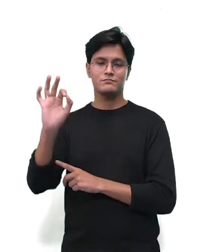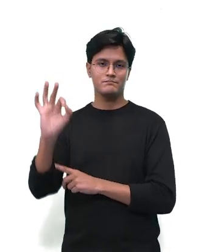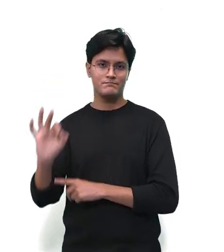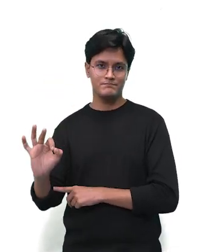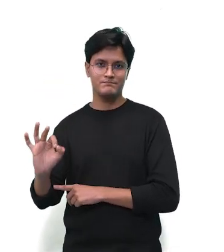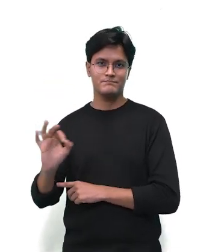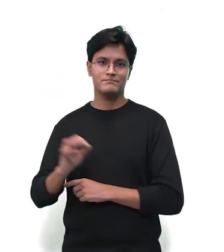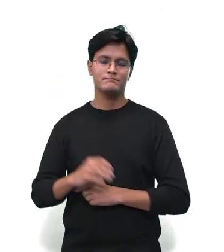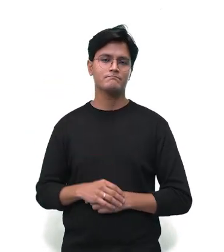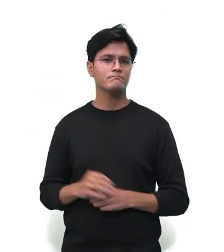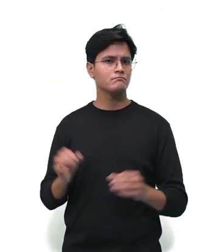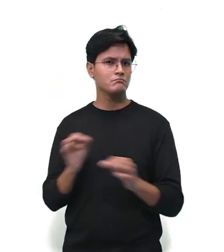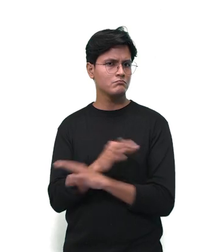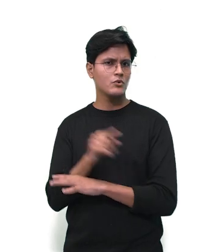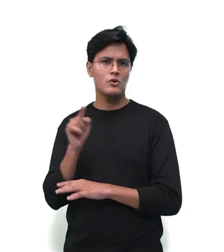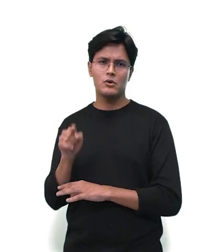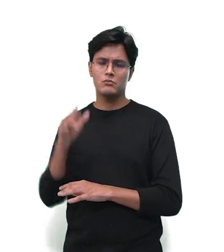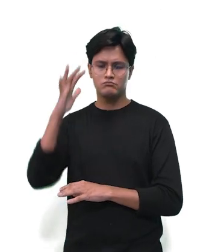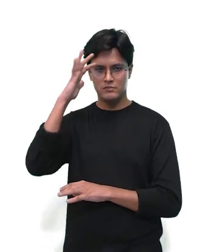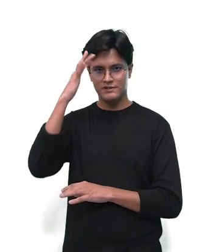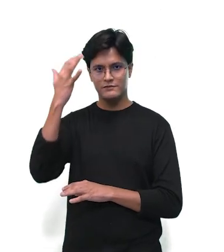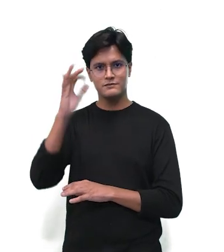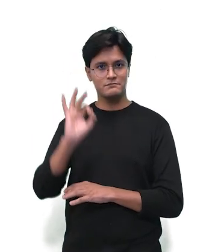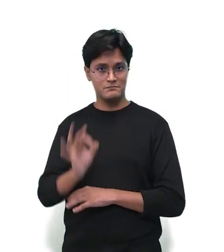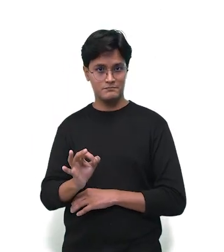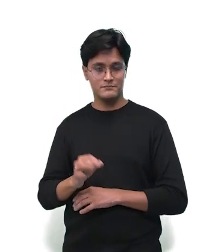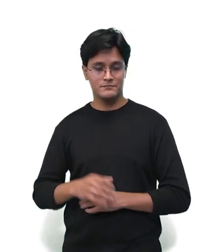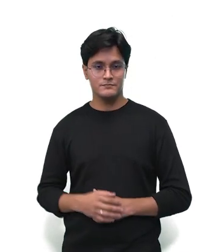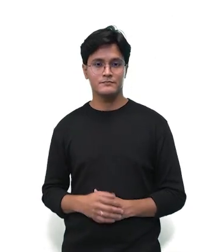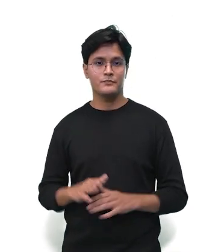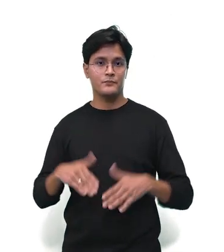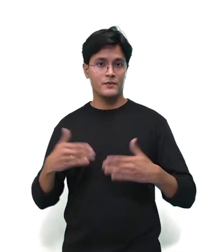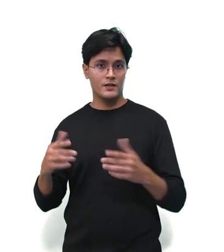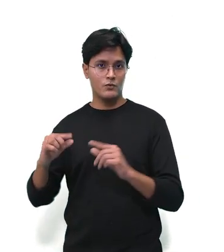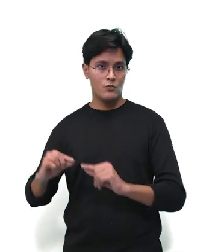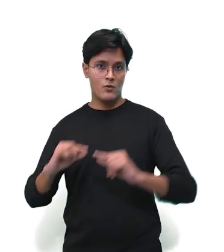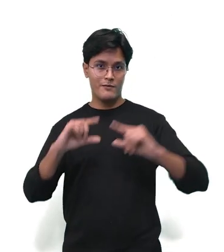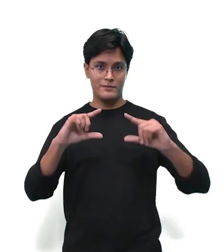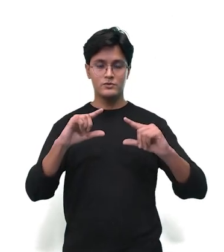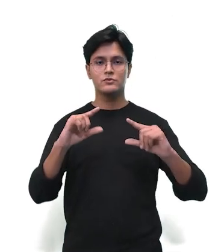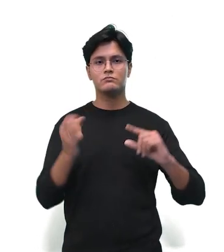12,5%. Pronto, tá aí. Então, ela aumentou